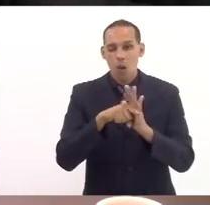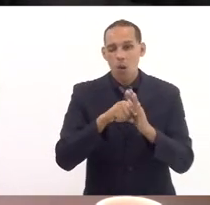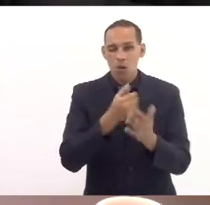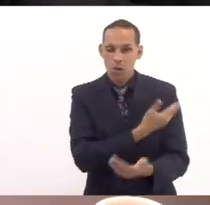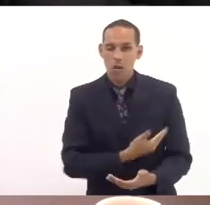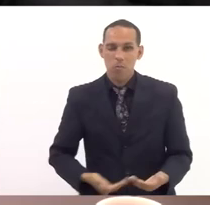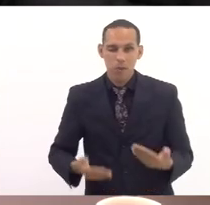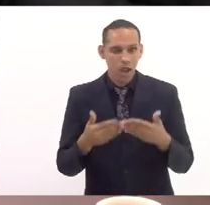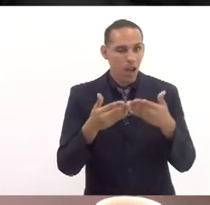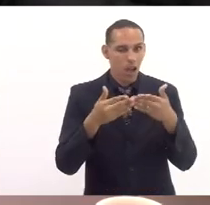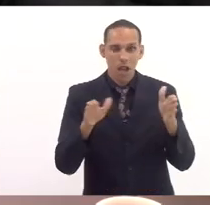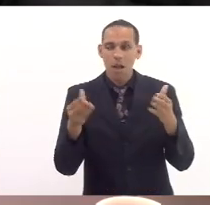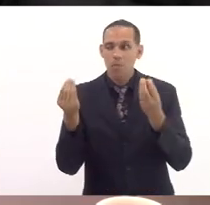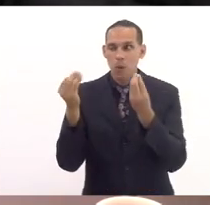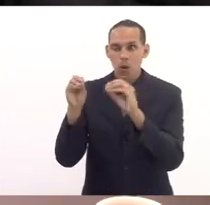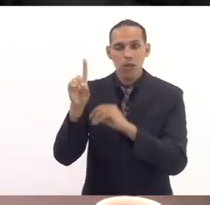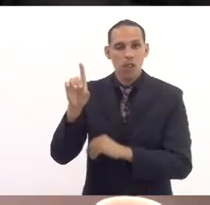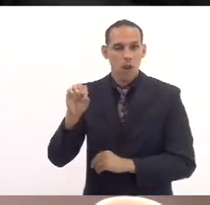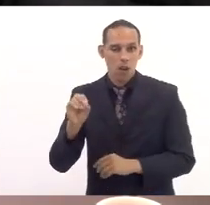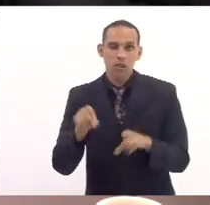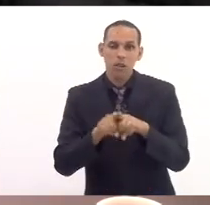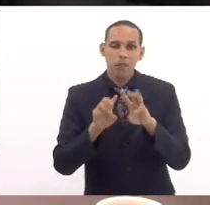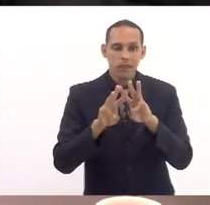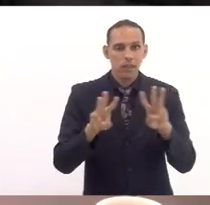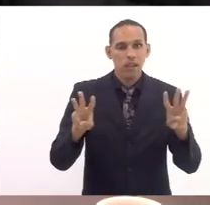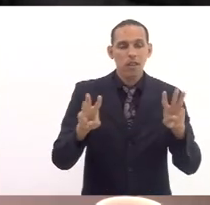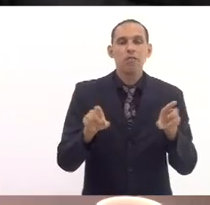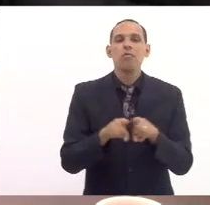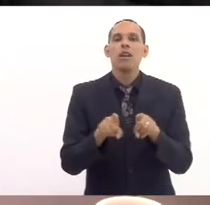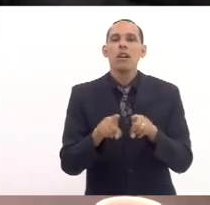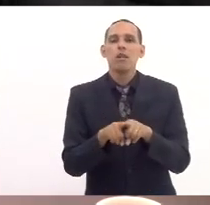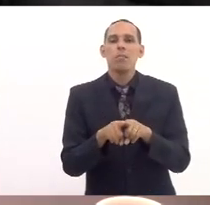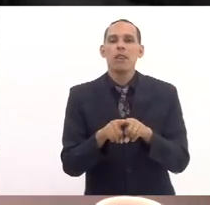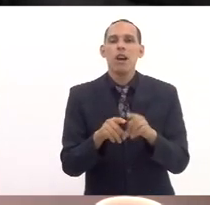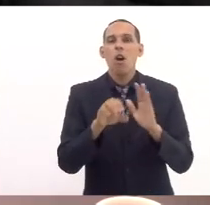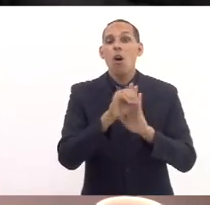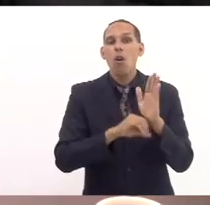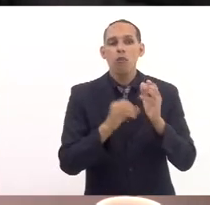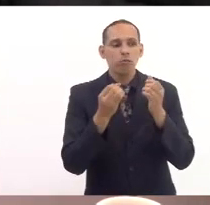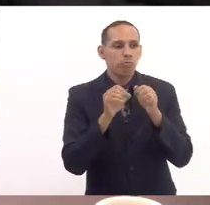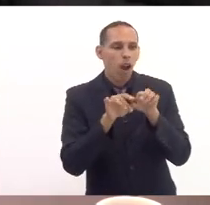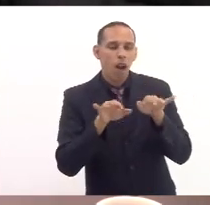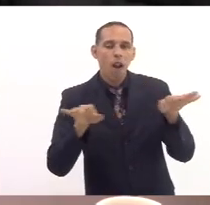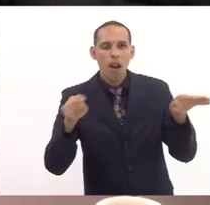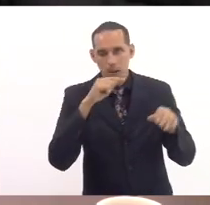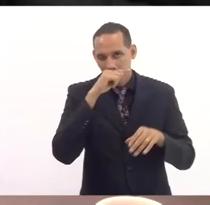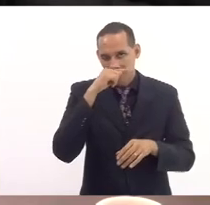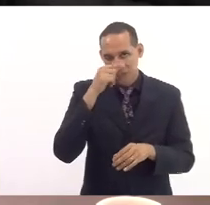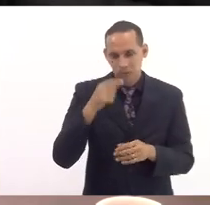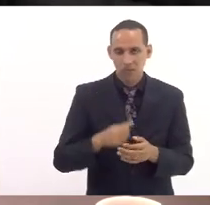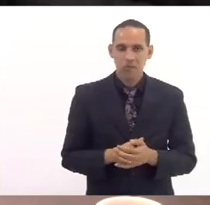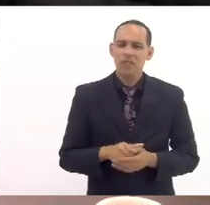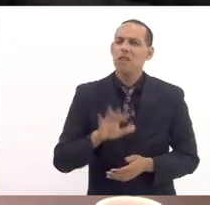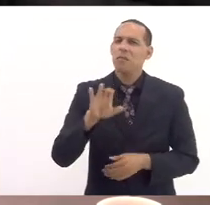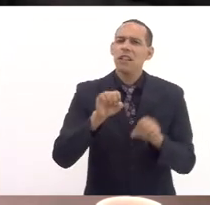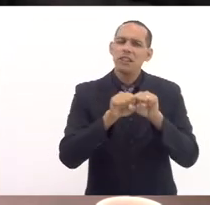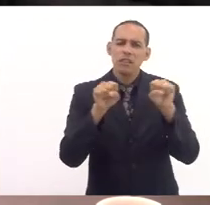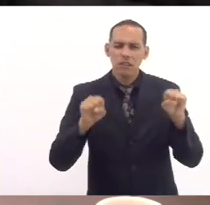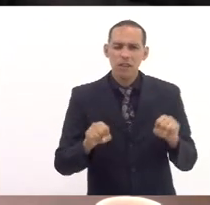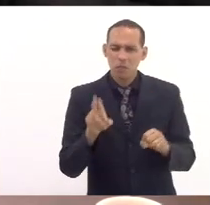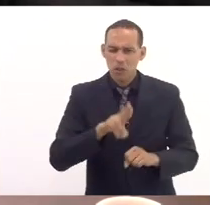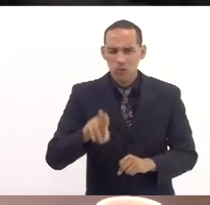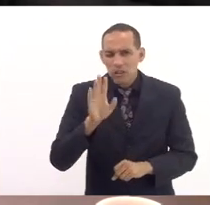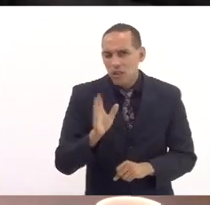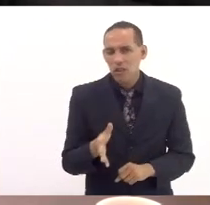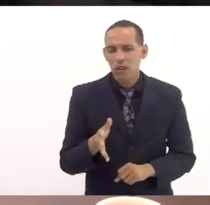publicação no Diário Oficial e no nosso site, a gente encaminha ofício aos diversos órgãos de... Mas esse sistema já está sendo